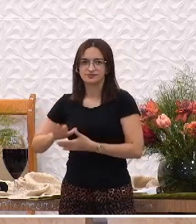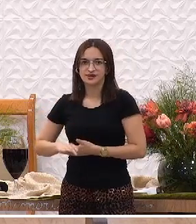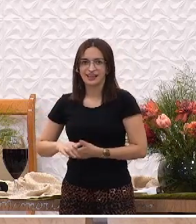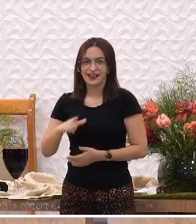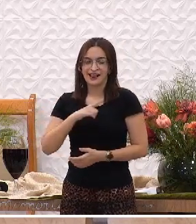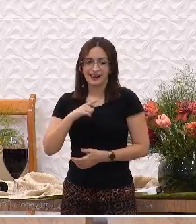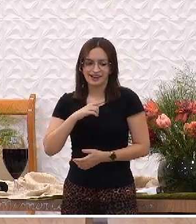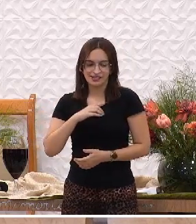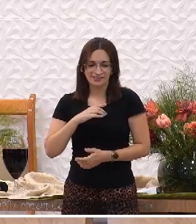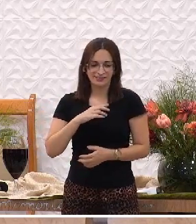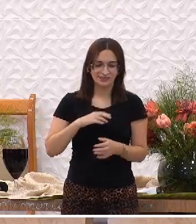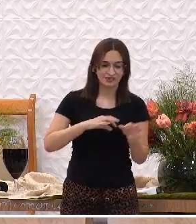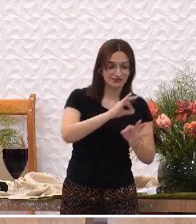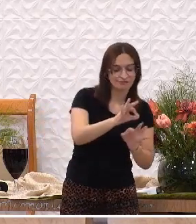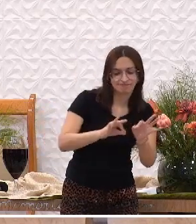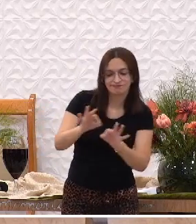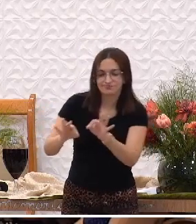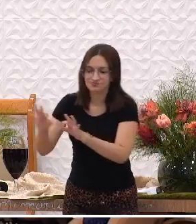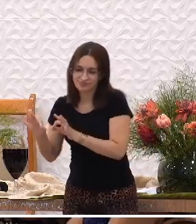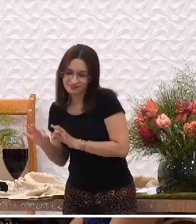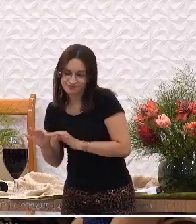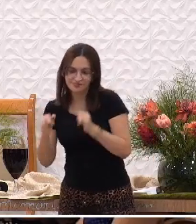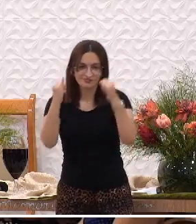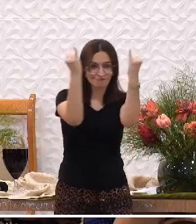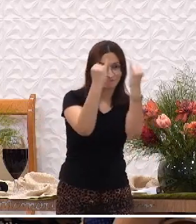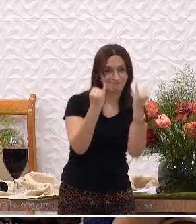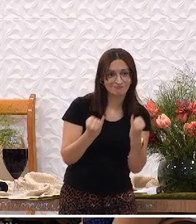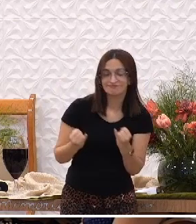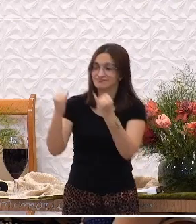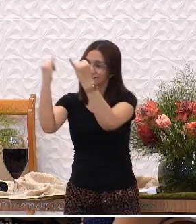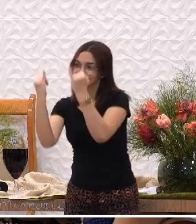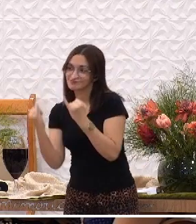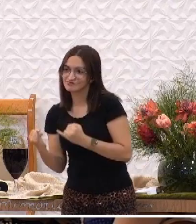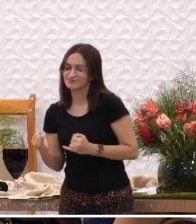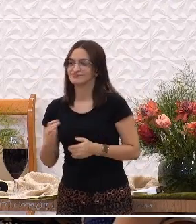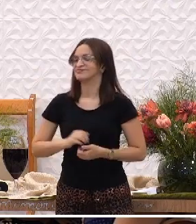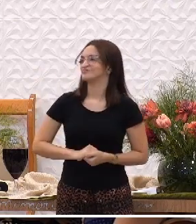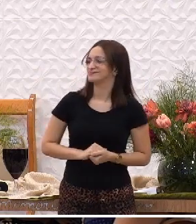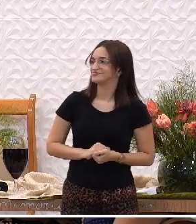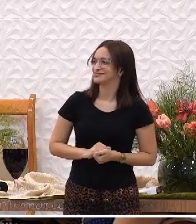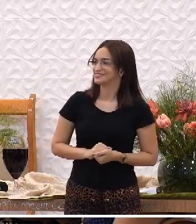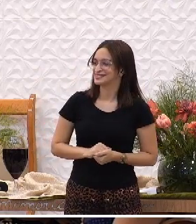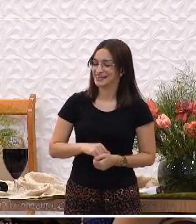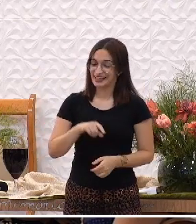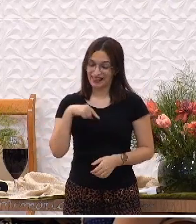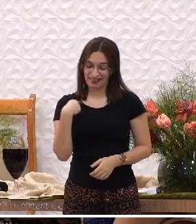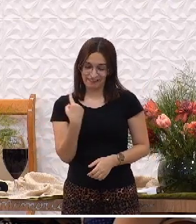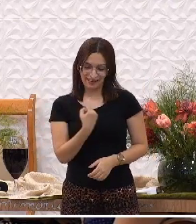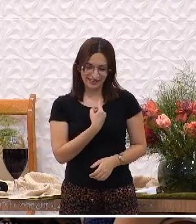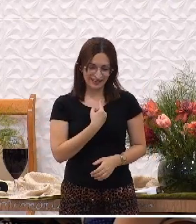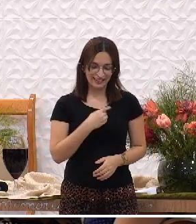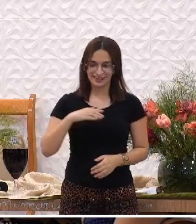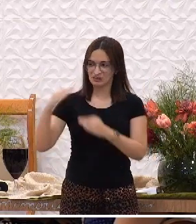de rituais e de pompa, cheio de imagens no culto. E nós éramos a baixa igreja, né? Porque a gente tinha